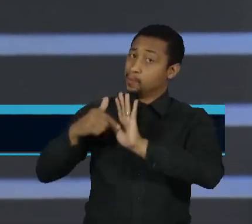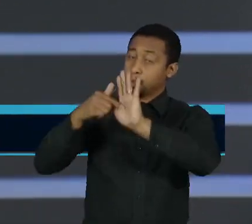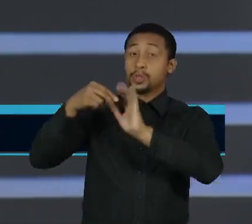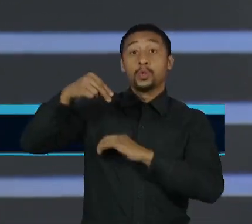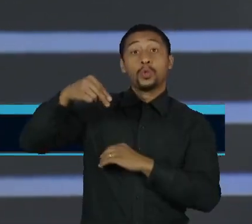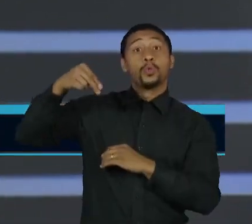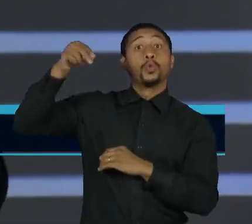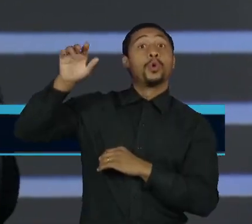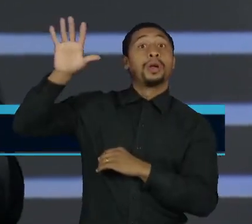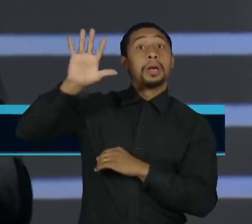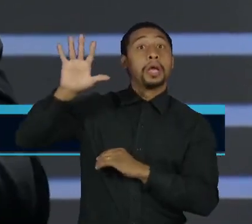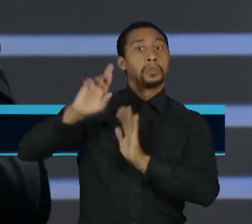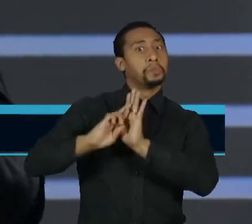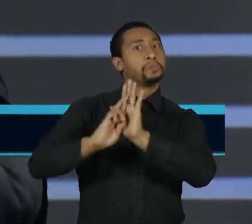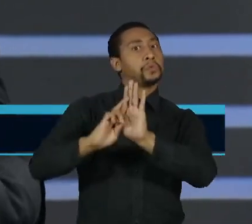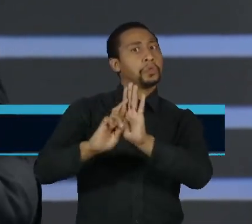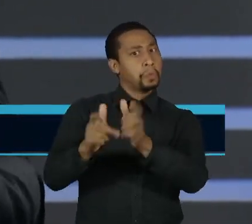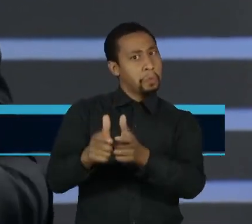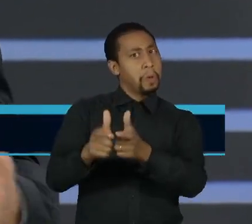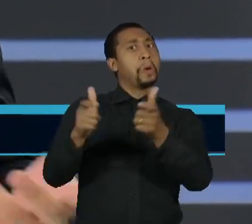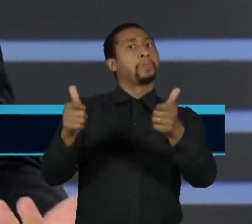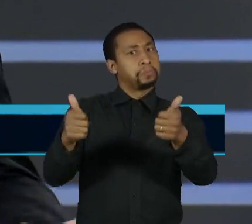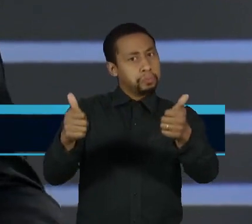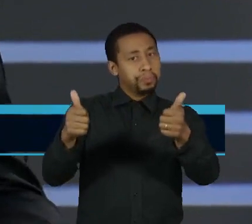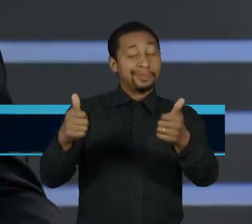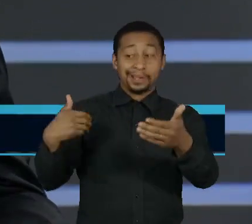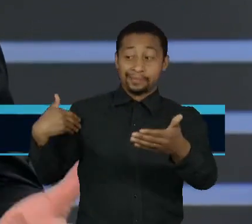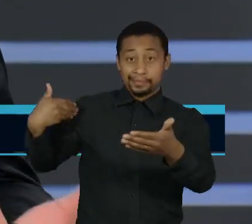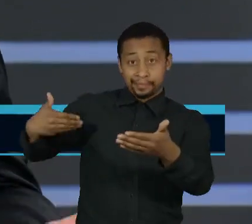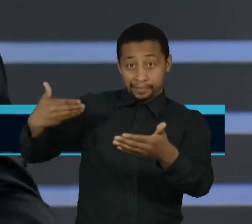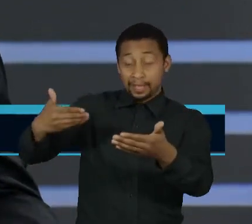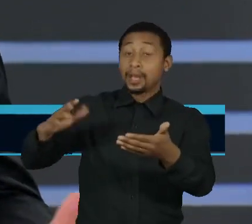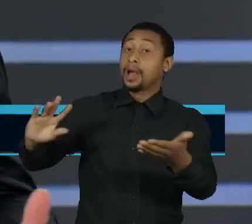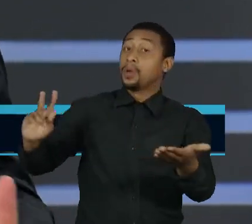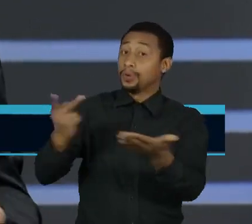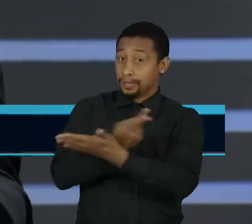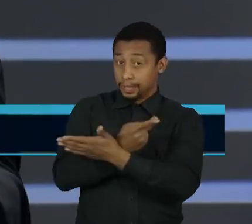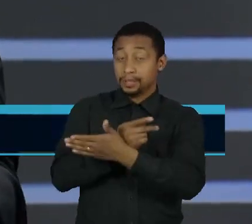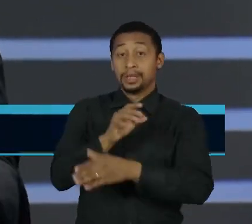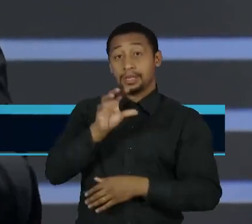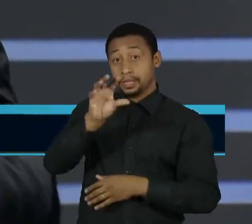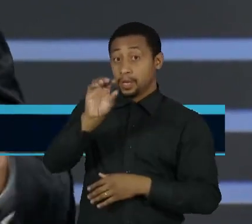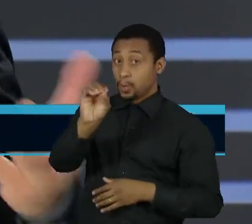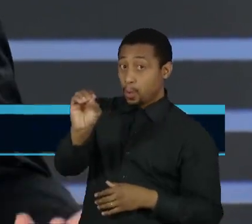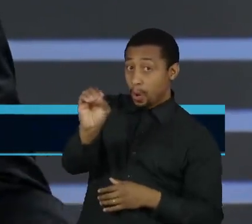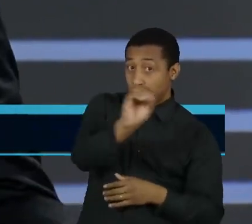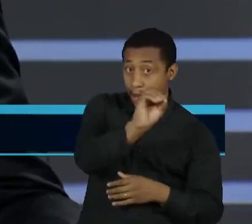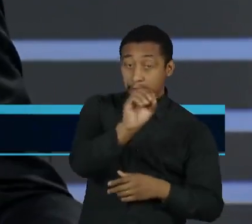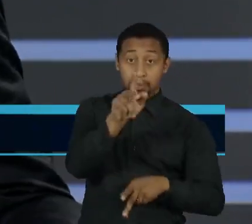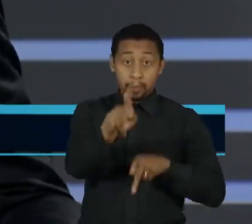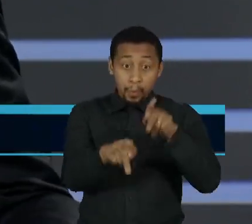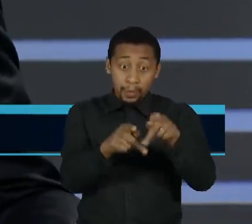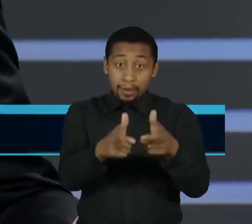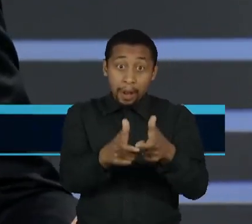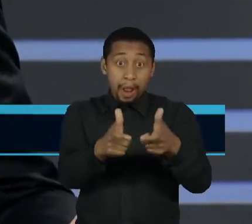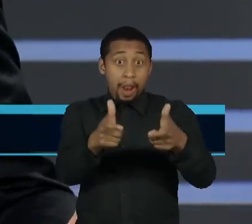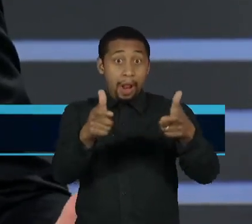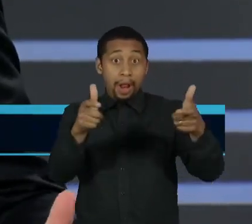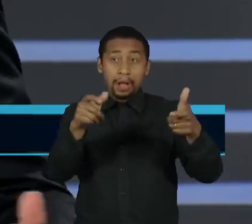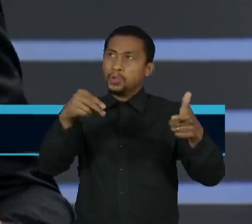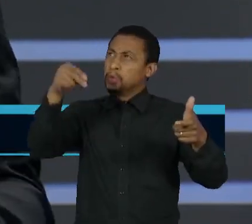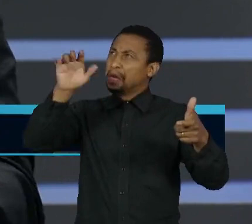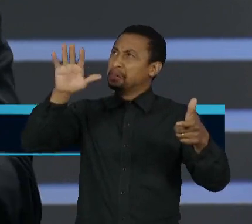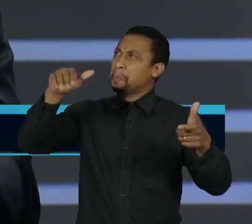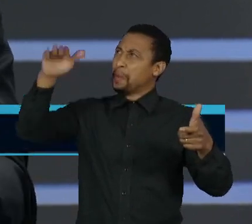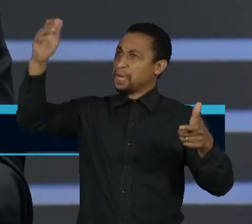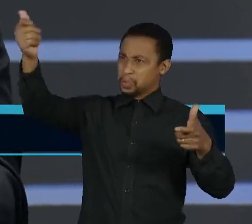representação até maior, frente a um crescimento nos últimos anos de estados do Centro-Oeste, que deveriam ter uma representação